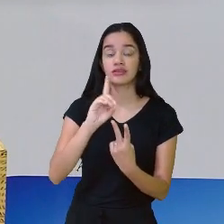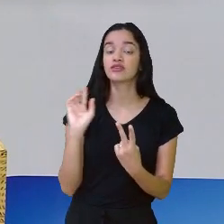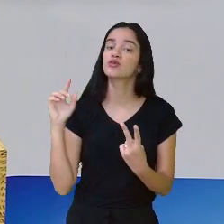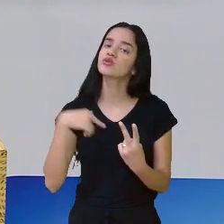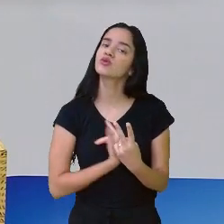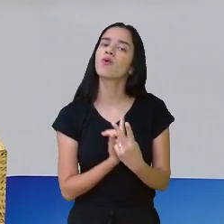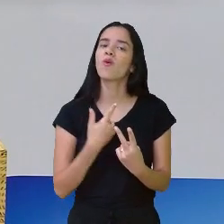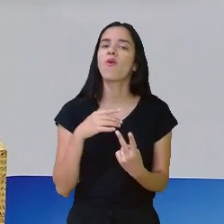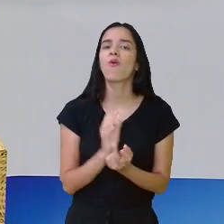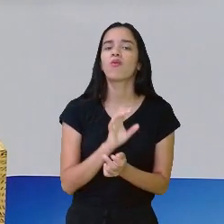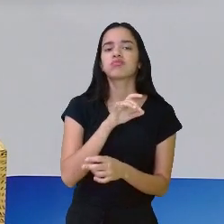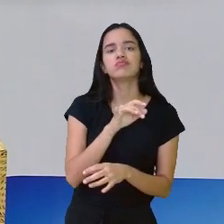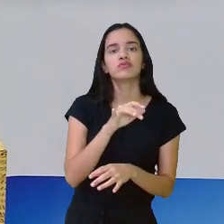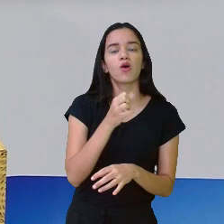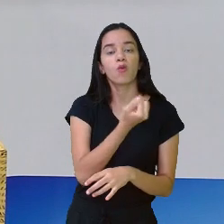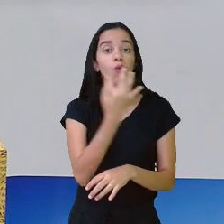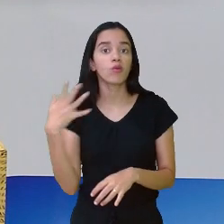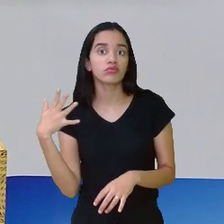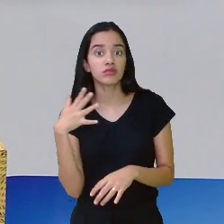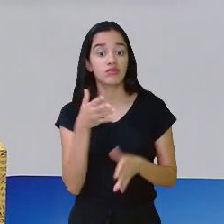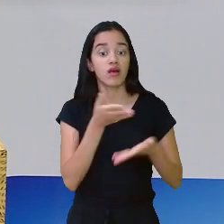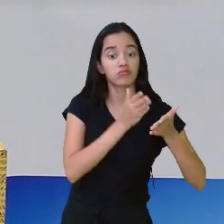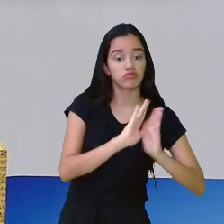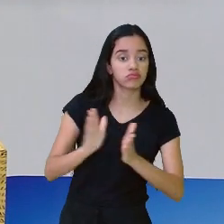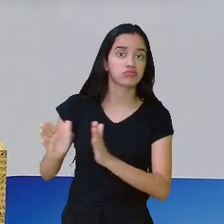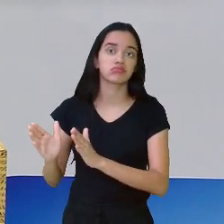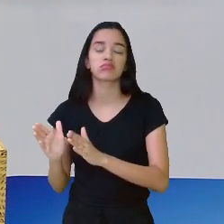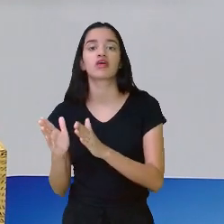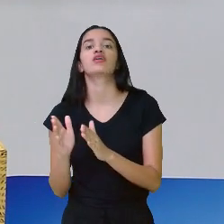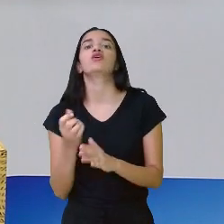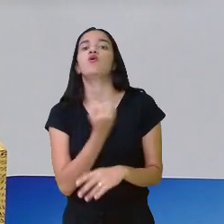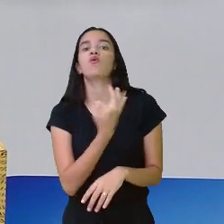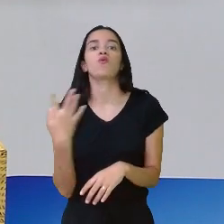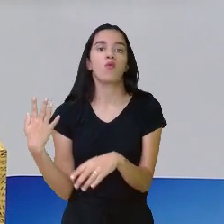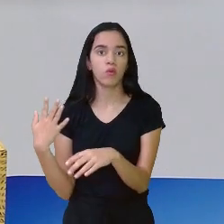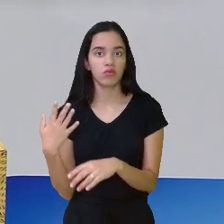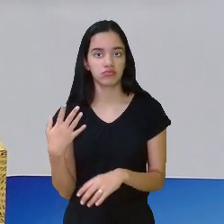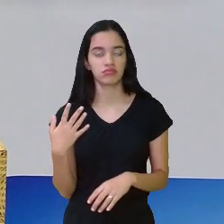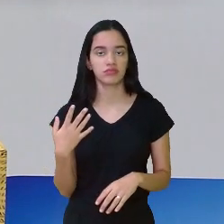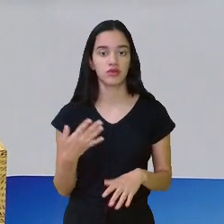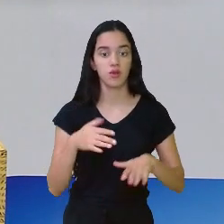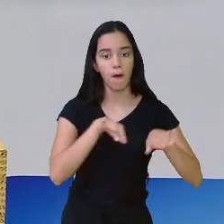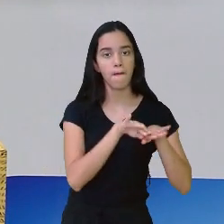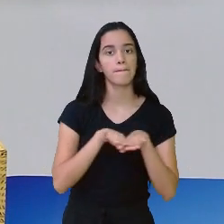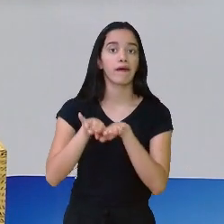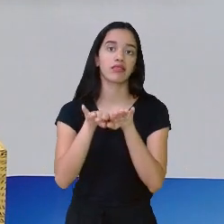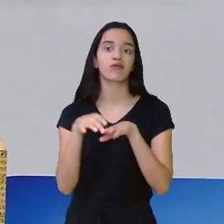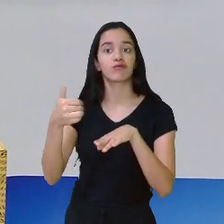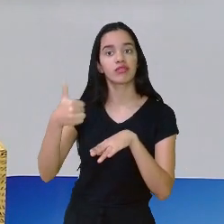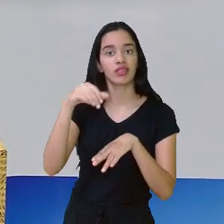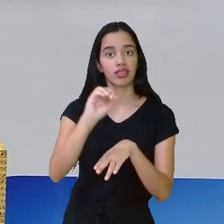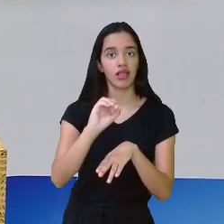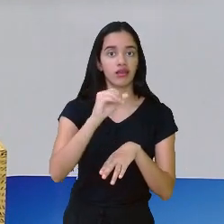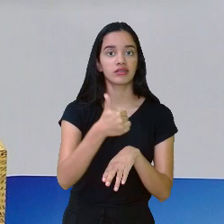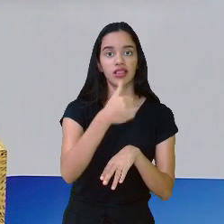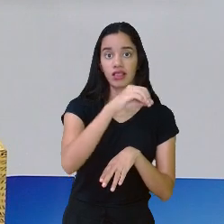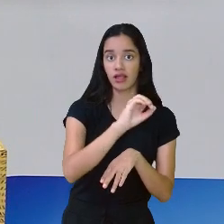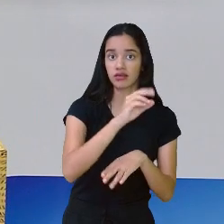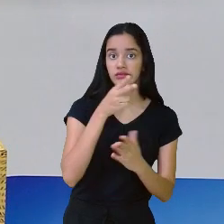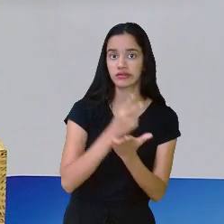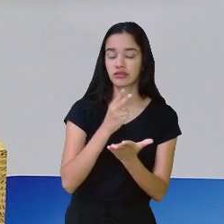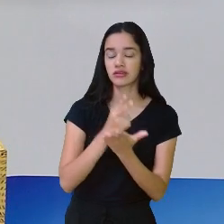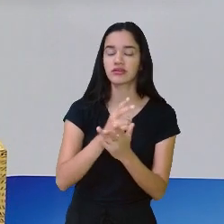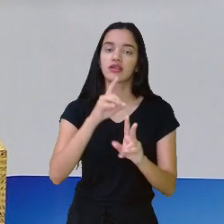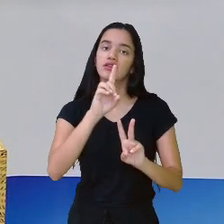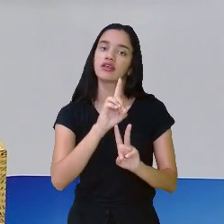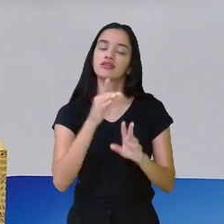gente contando, lembrando sequência numérica de novo. Contando, o padrão aqui vai ser de 10 em 10, porque eu estou tratando das